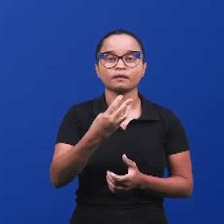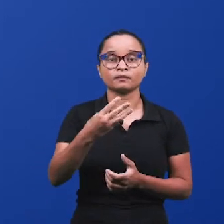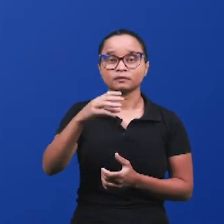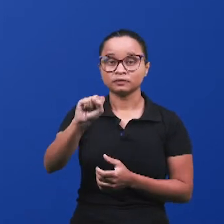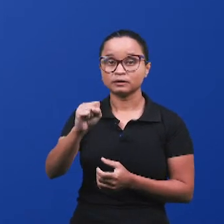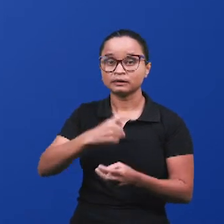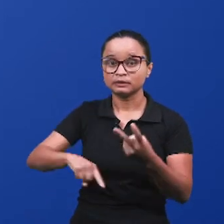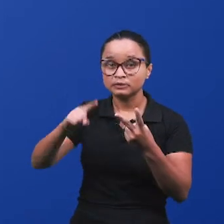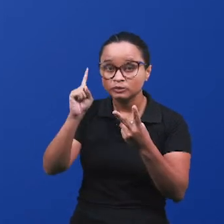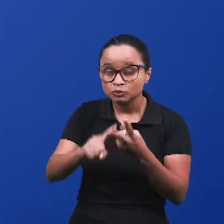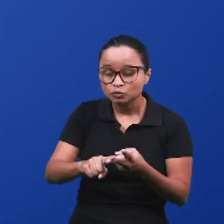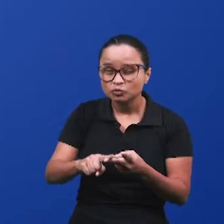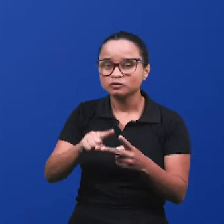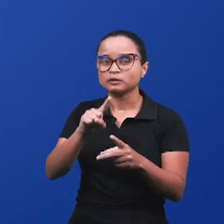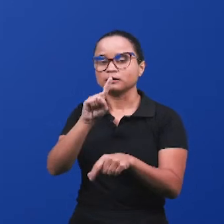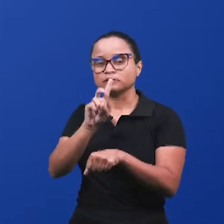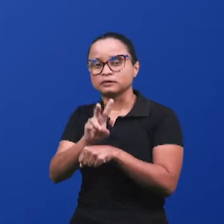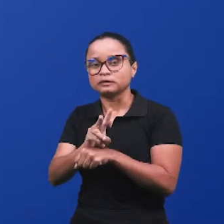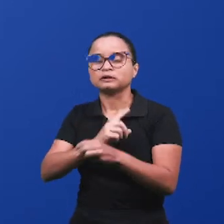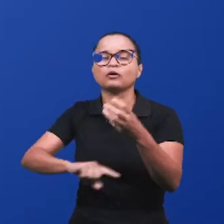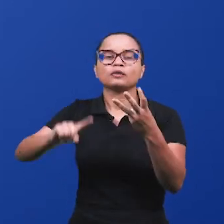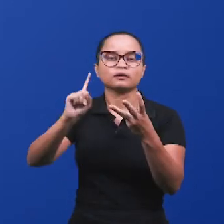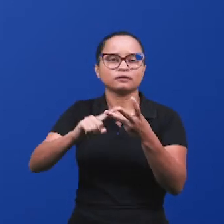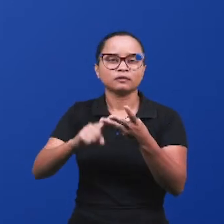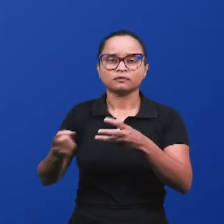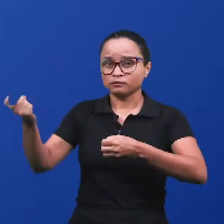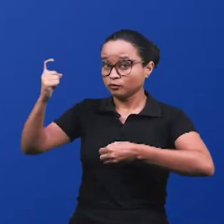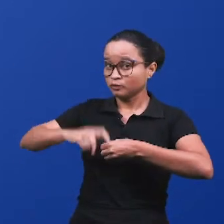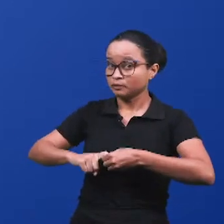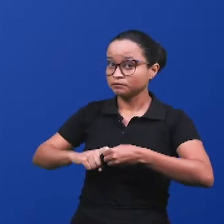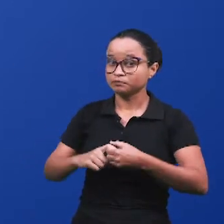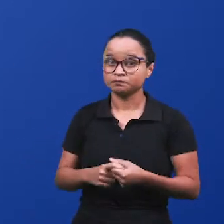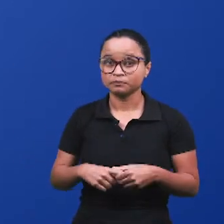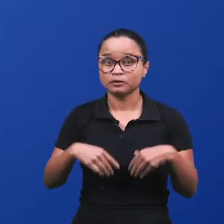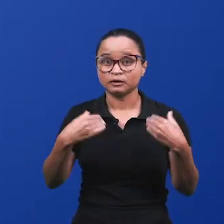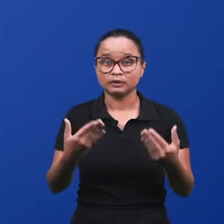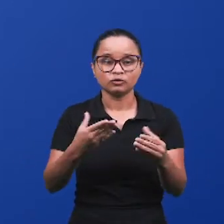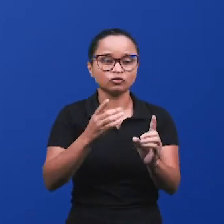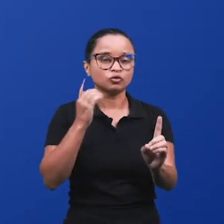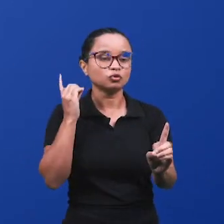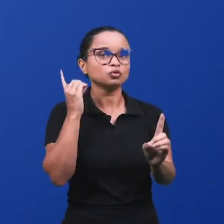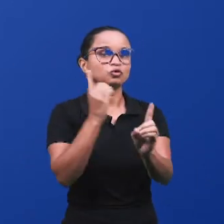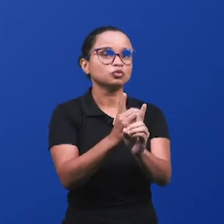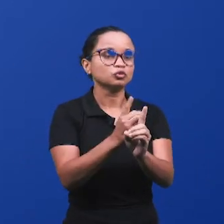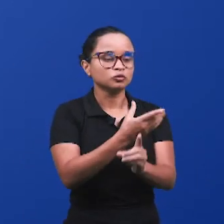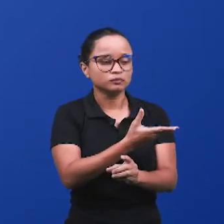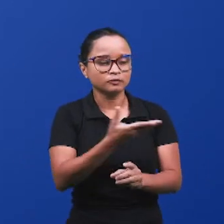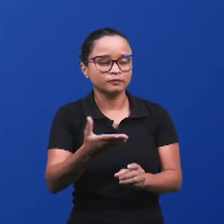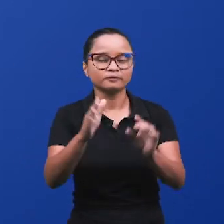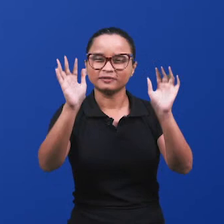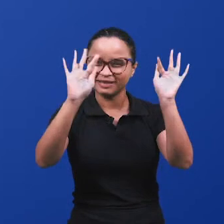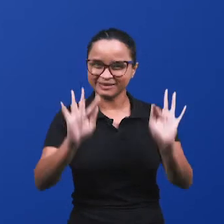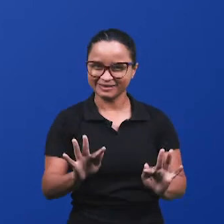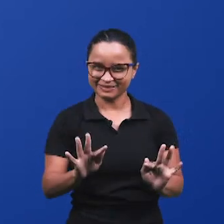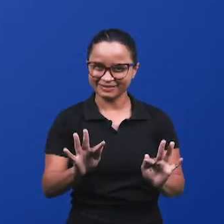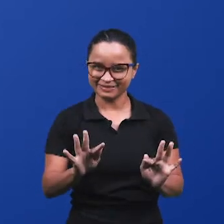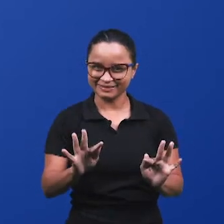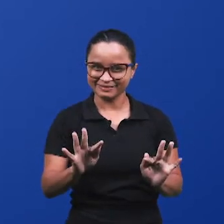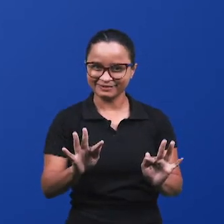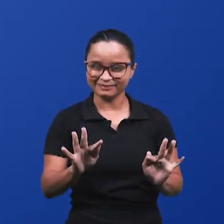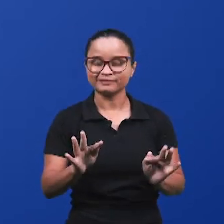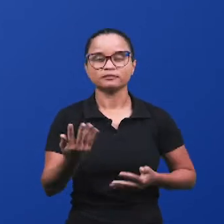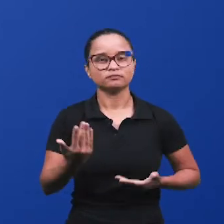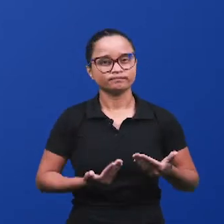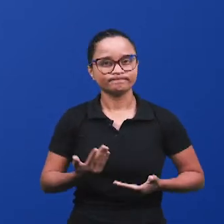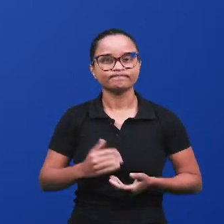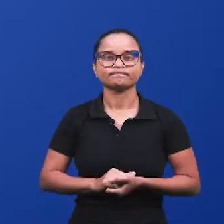na segunda vigília, e se vier na terceira vigília, e os achar assim, bem-aventurados